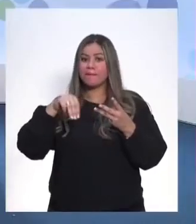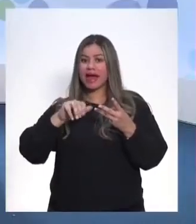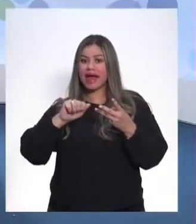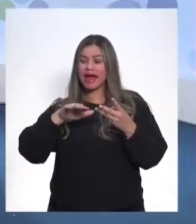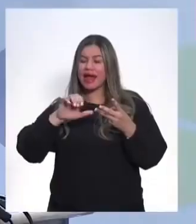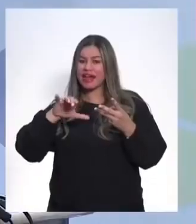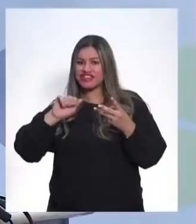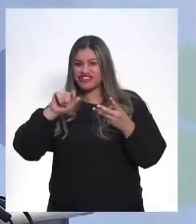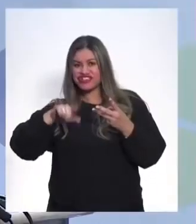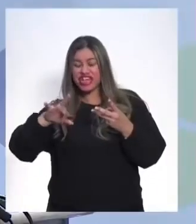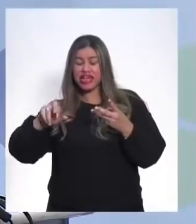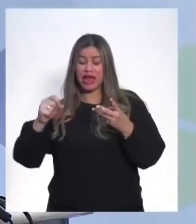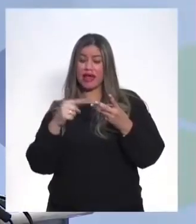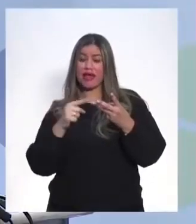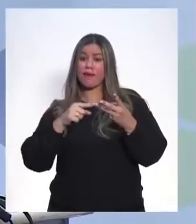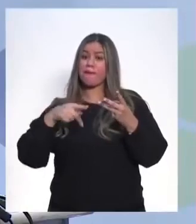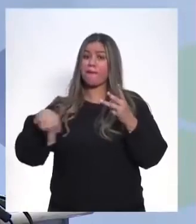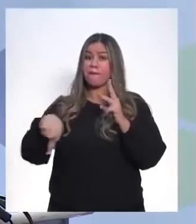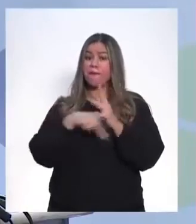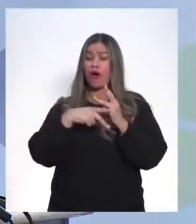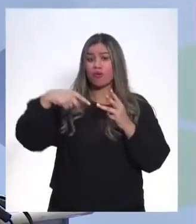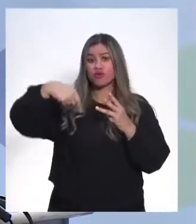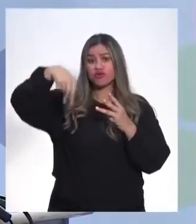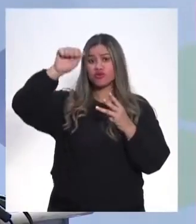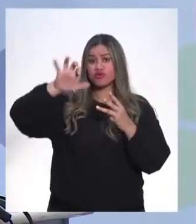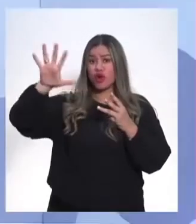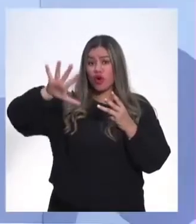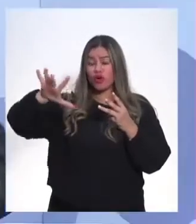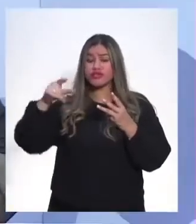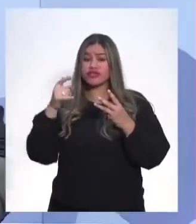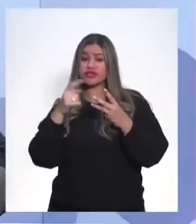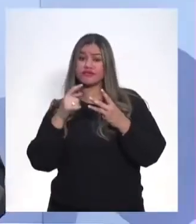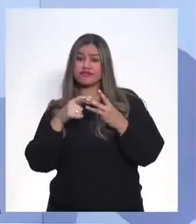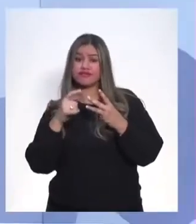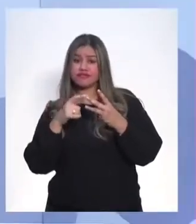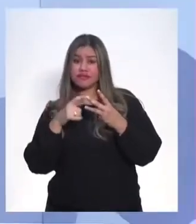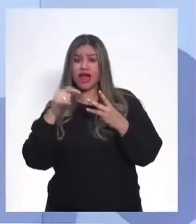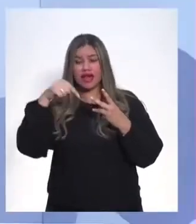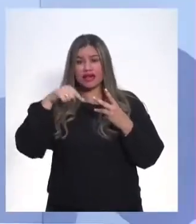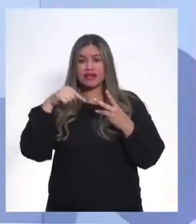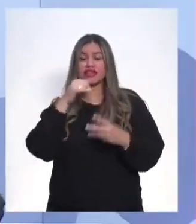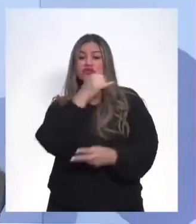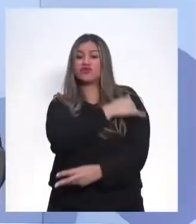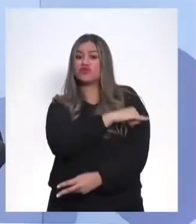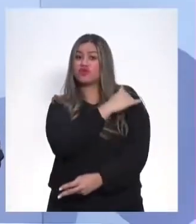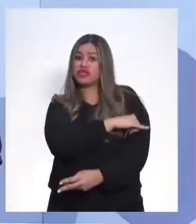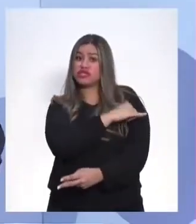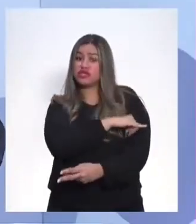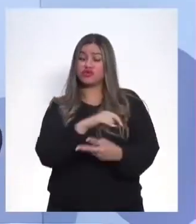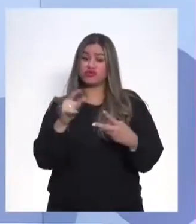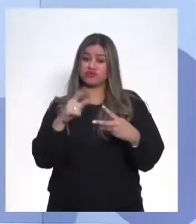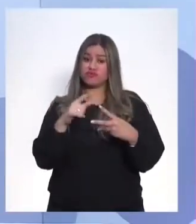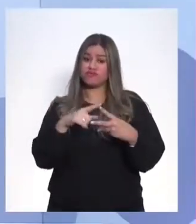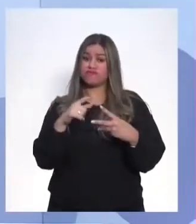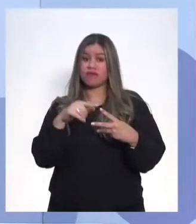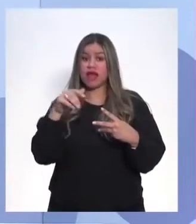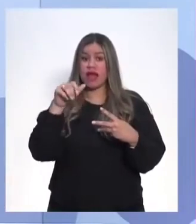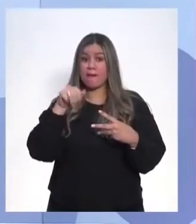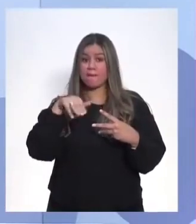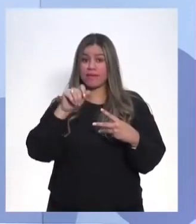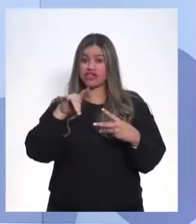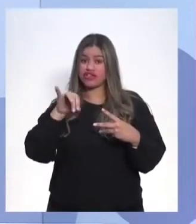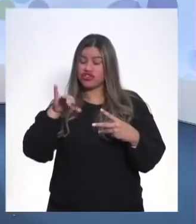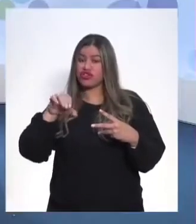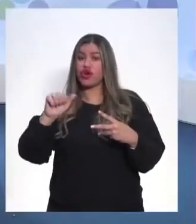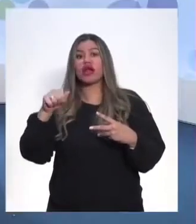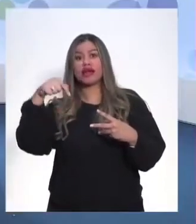aipim. Eu Mas no aipim começo eu não é sabia do nem o que Rio que de era. Janeiro, né? É mais falado no Rio de Janeiro. O O aipim? aipim é mais falado no Rio de Janeiro. Aqui é